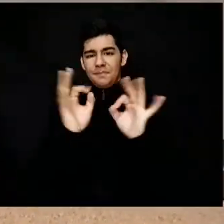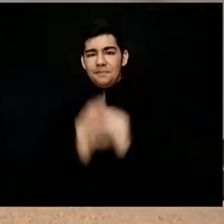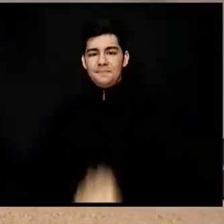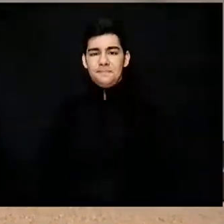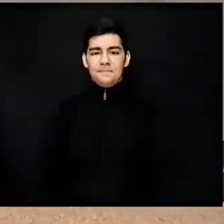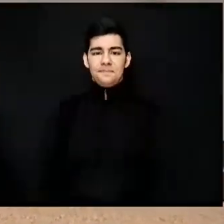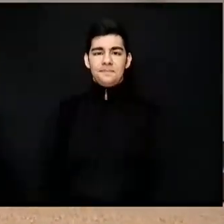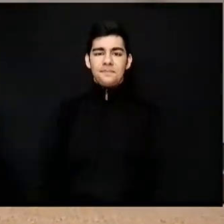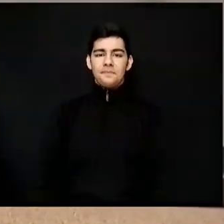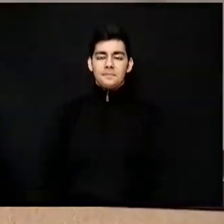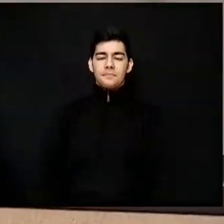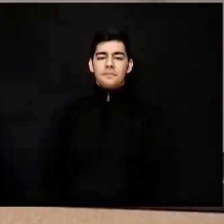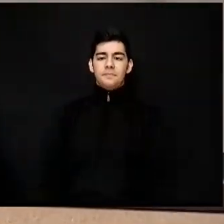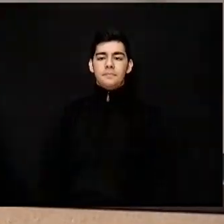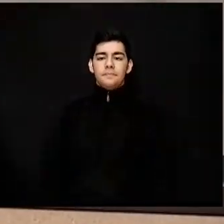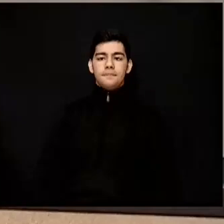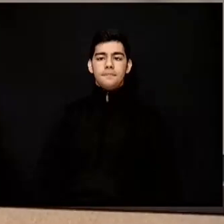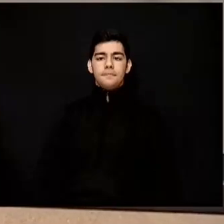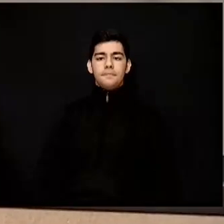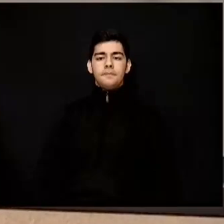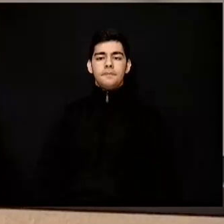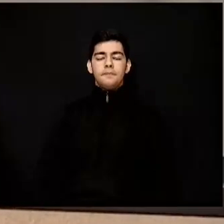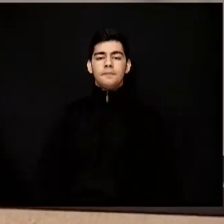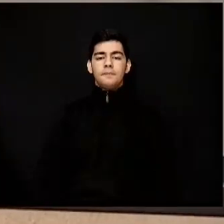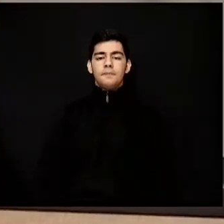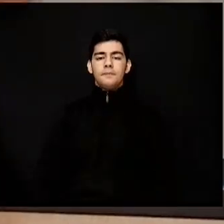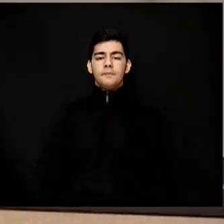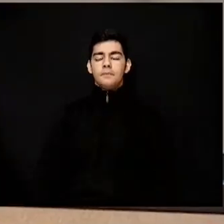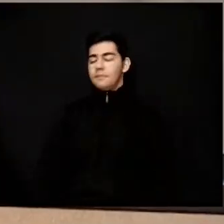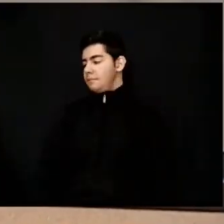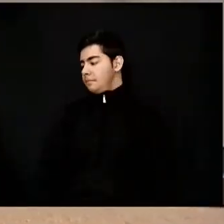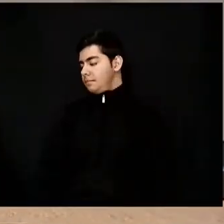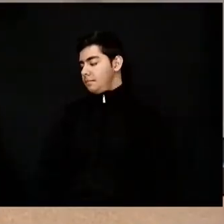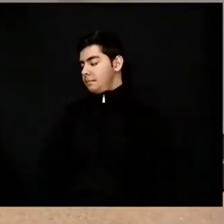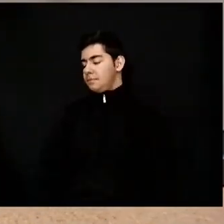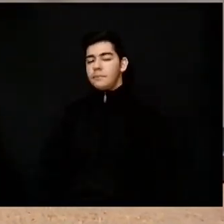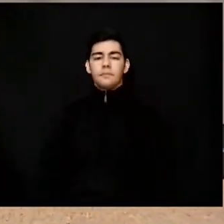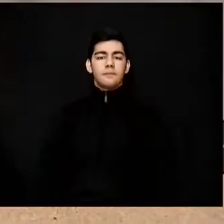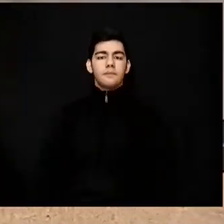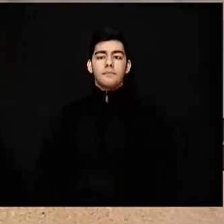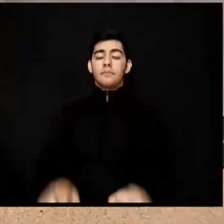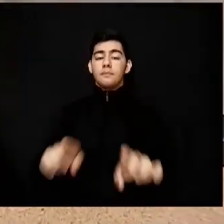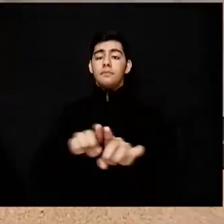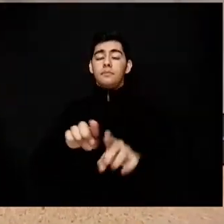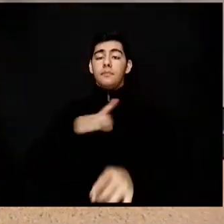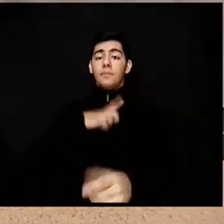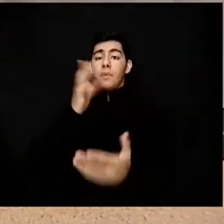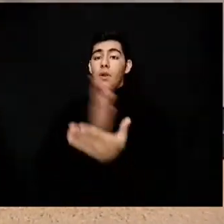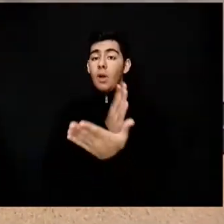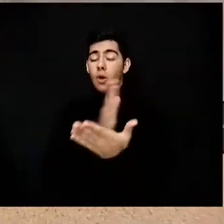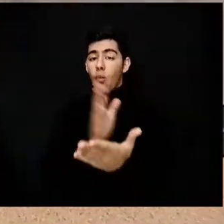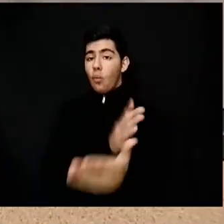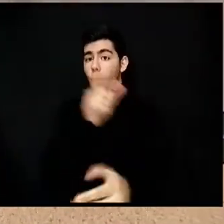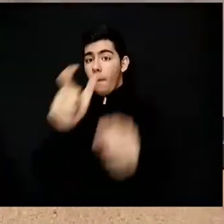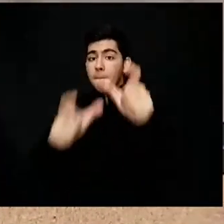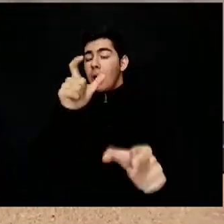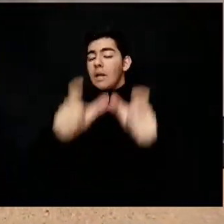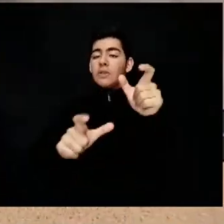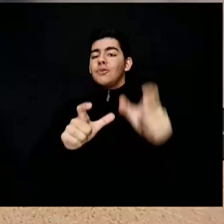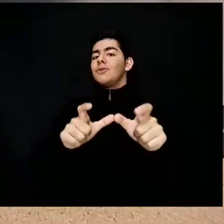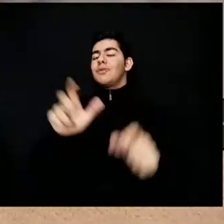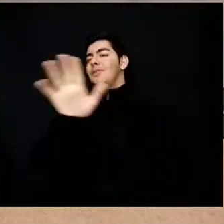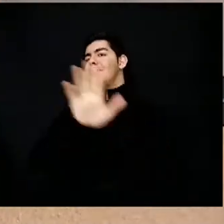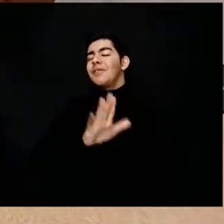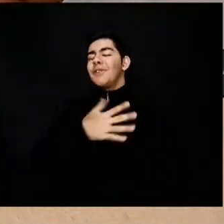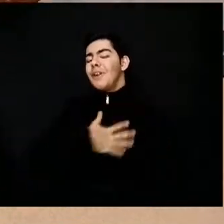você falou. Sim, fica legal. Tem algumas pessoas também que fecha na frente. Depois a gente vai fazer